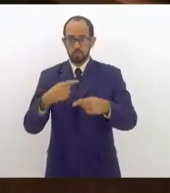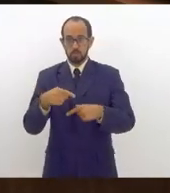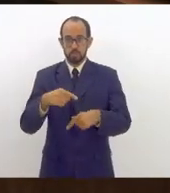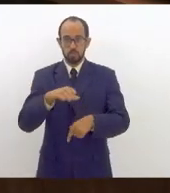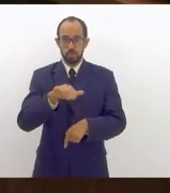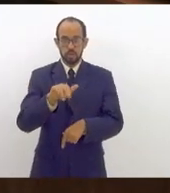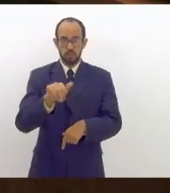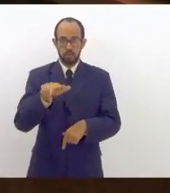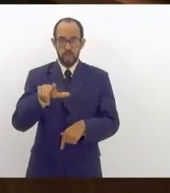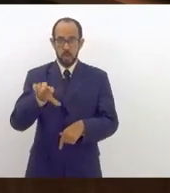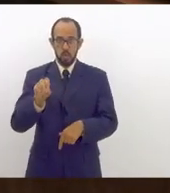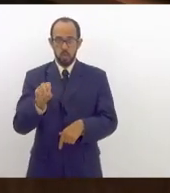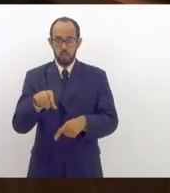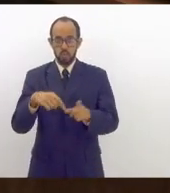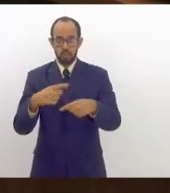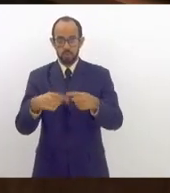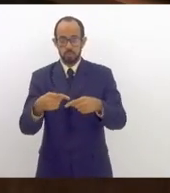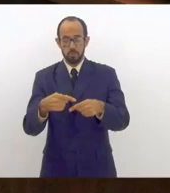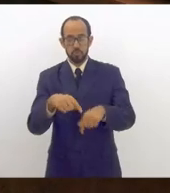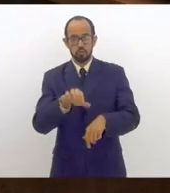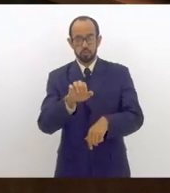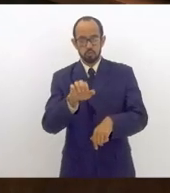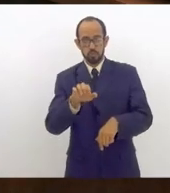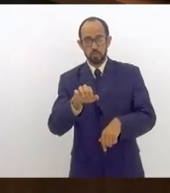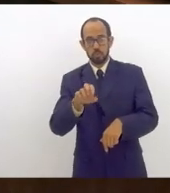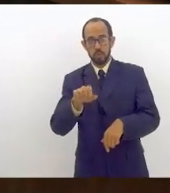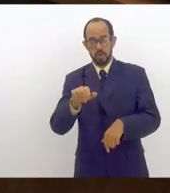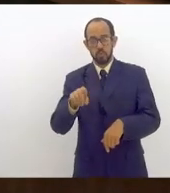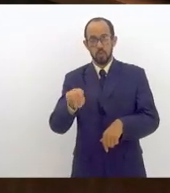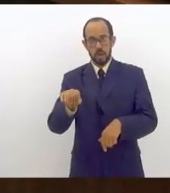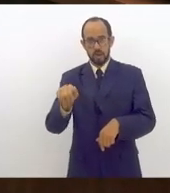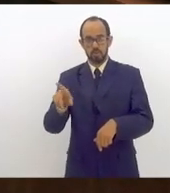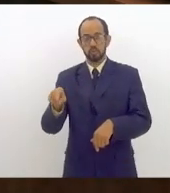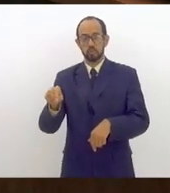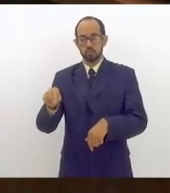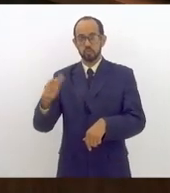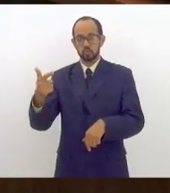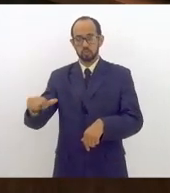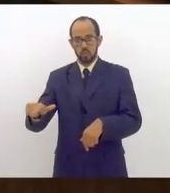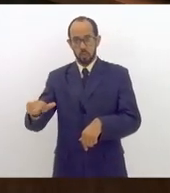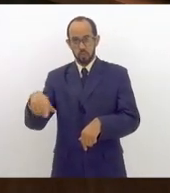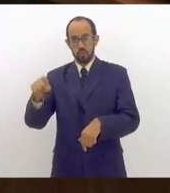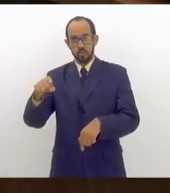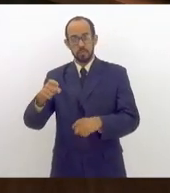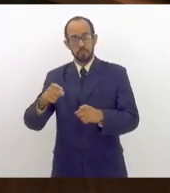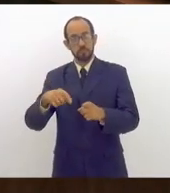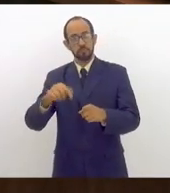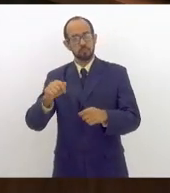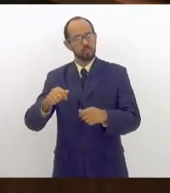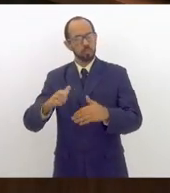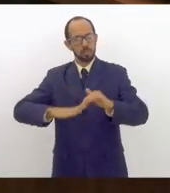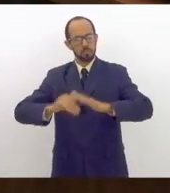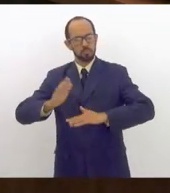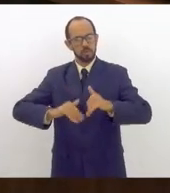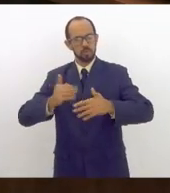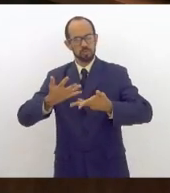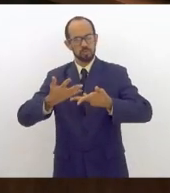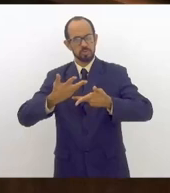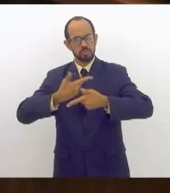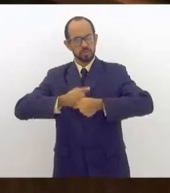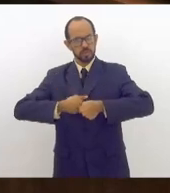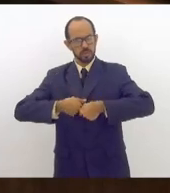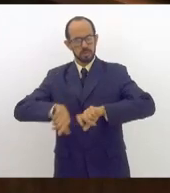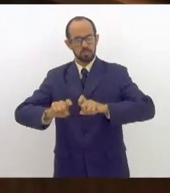governo Eduardo, com uma carreira brilhante, bonita, médico, e eles aproveitaram isso. Não resolveram o caso